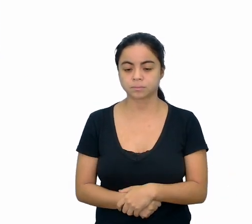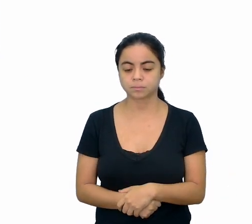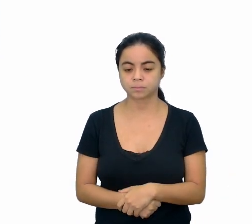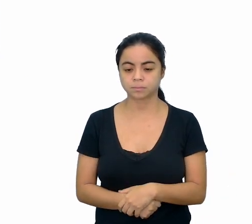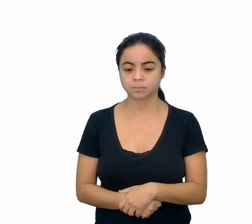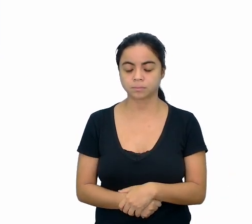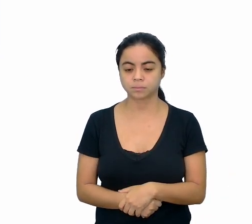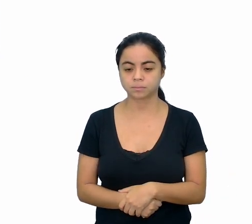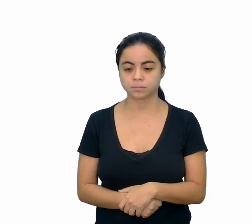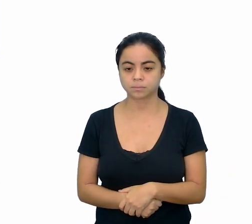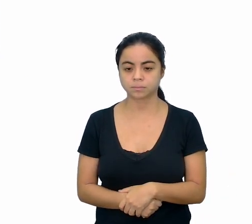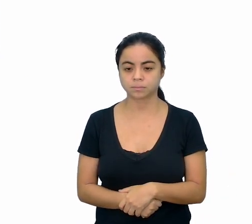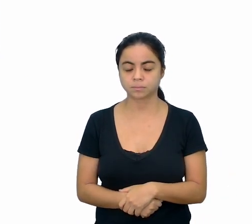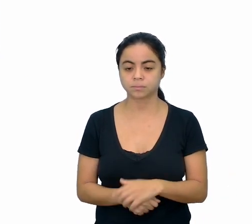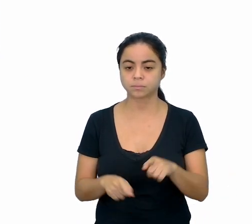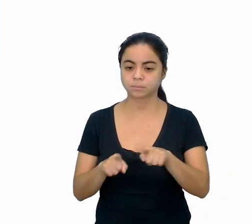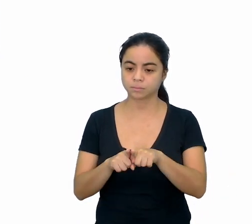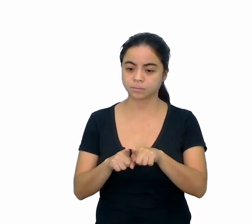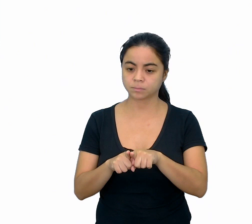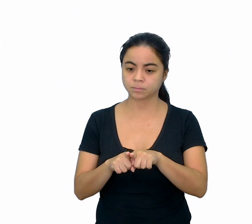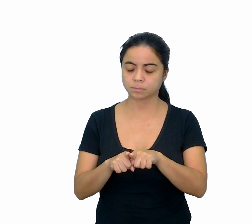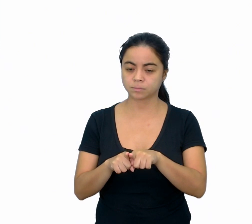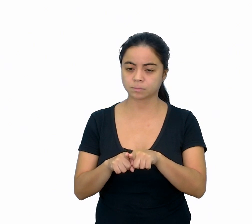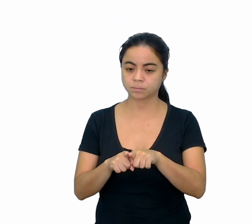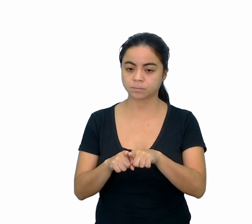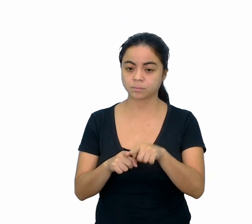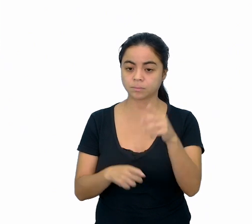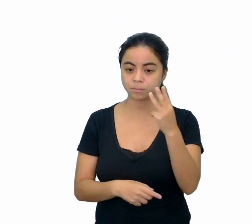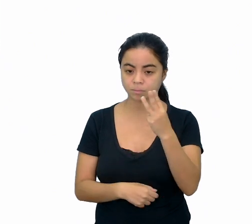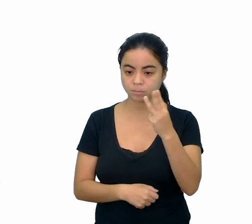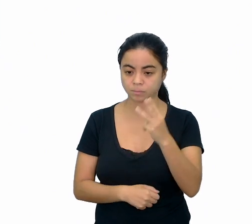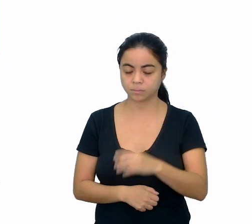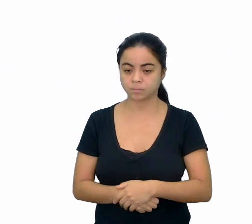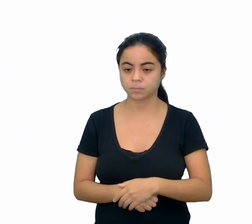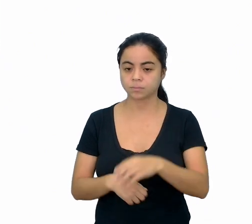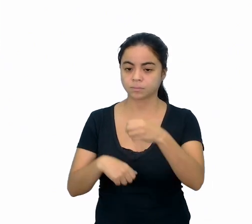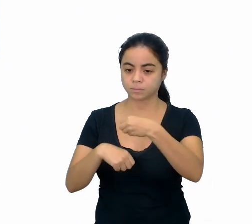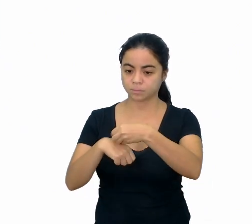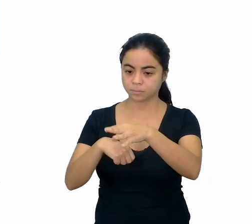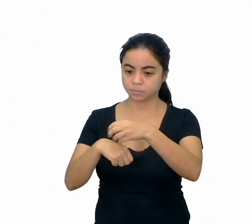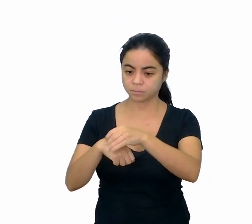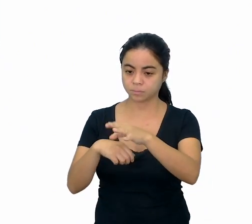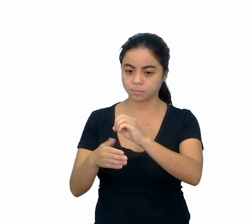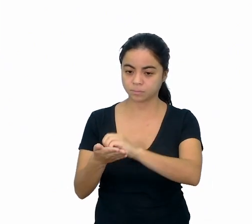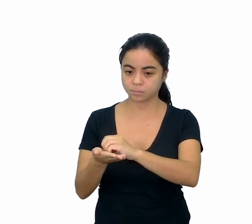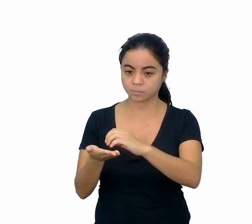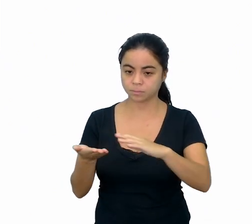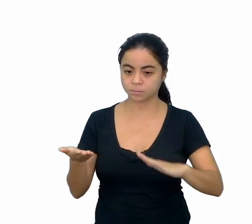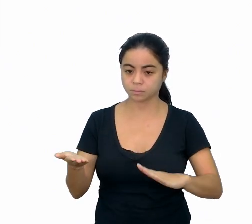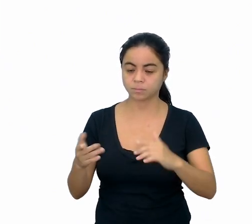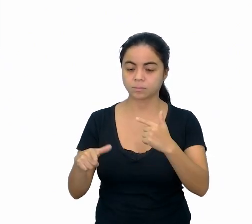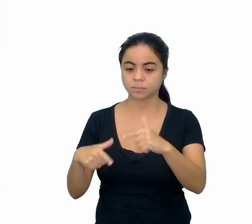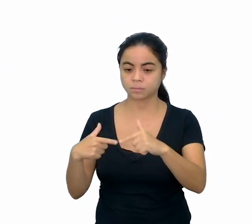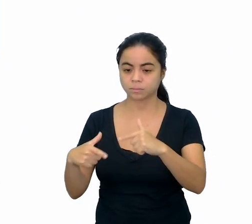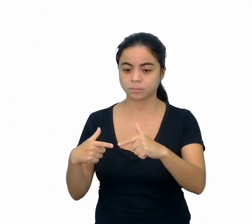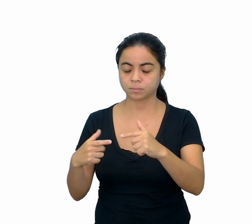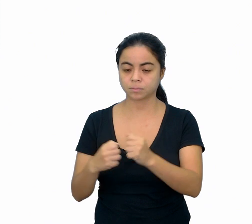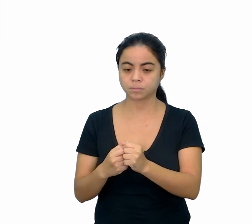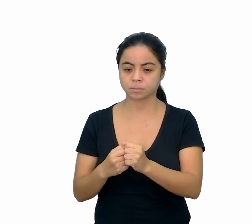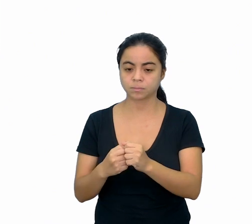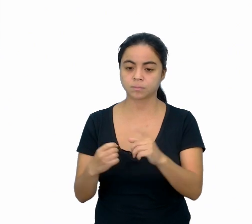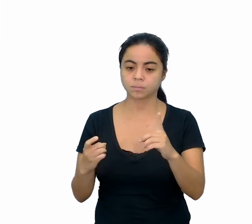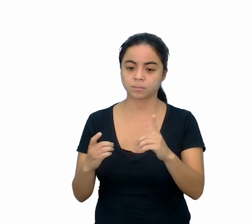habilidades implicadas. E, finalmente, no terceiro momento, nós traremos algumas sugestões para o trabalho didático